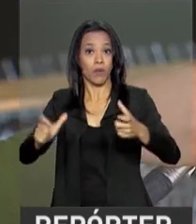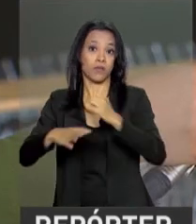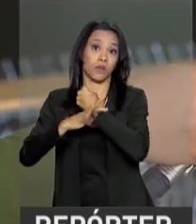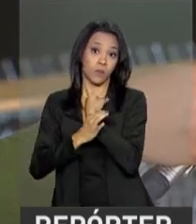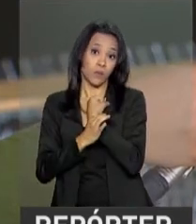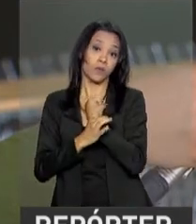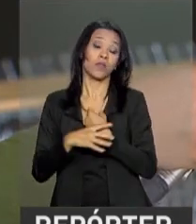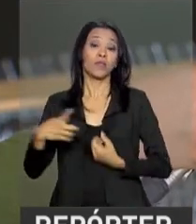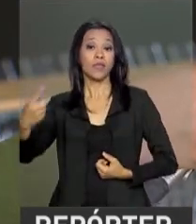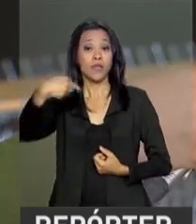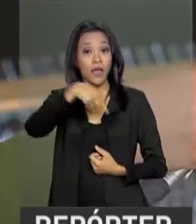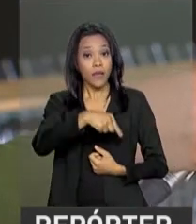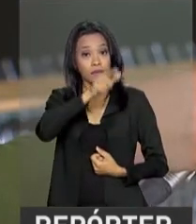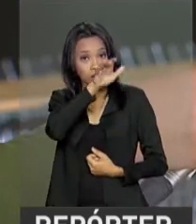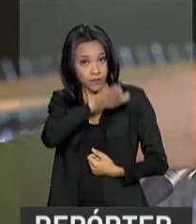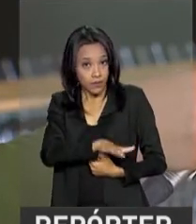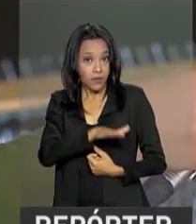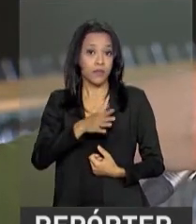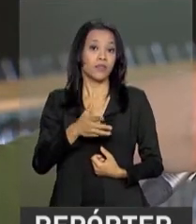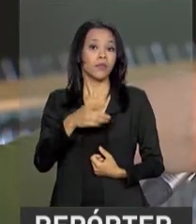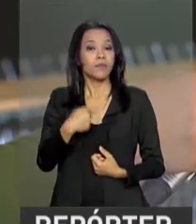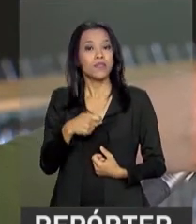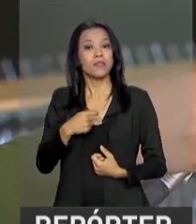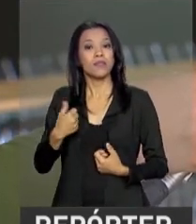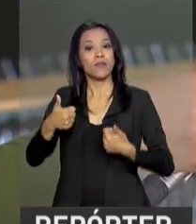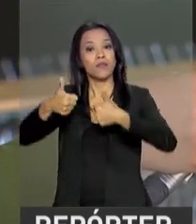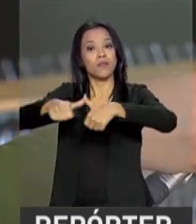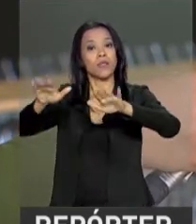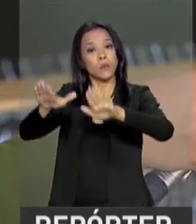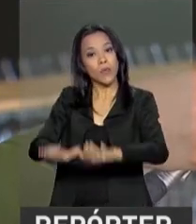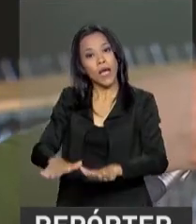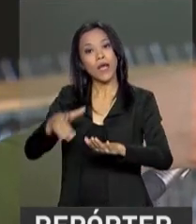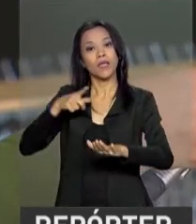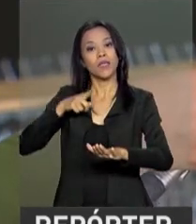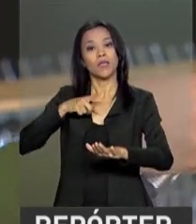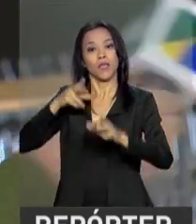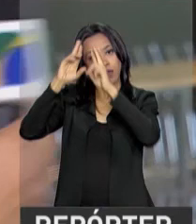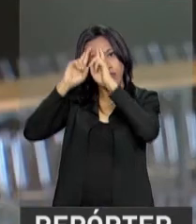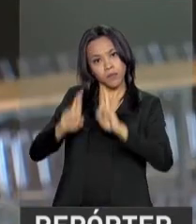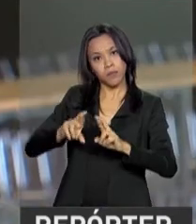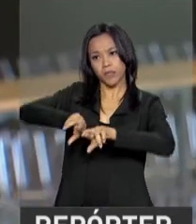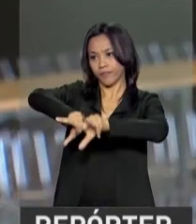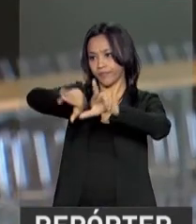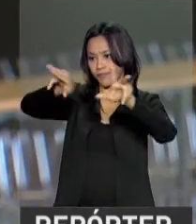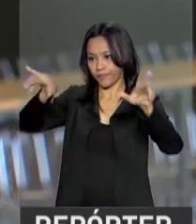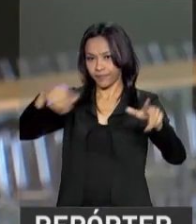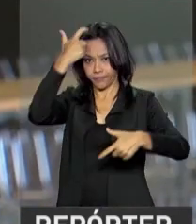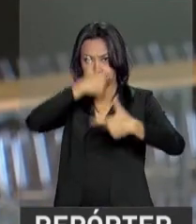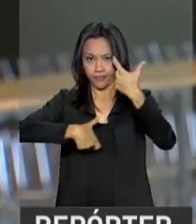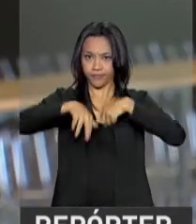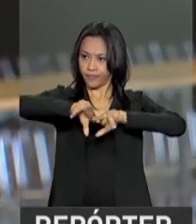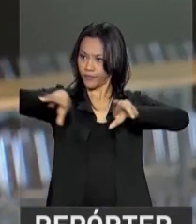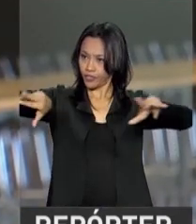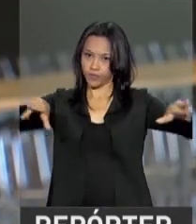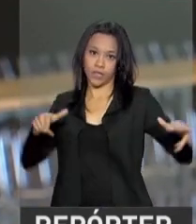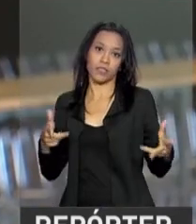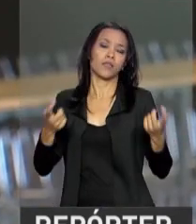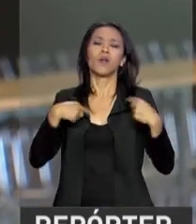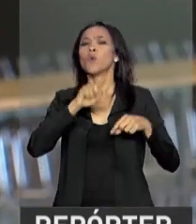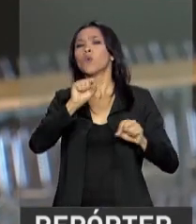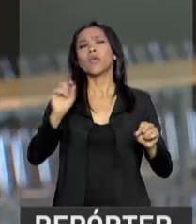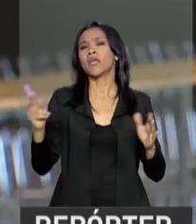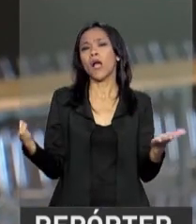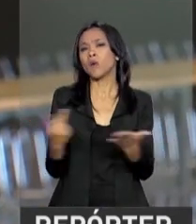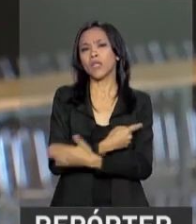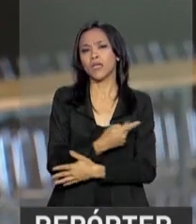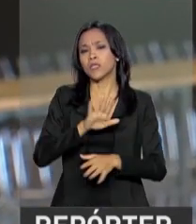esteja num local que preserve todo tipo de diferença. E quais são as consequências para uma criança que sofre bullying? O que